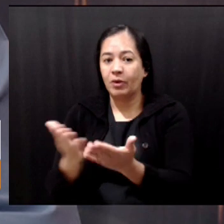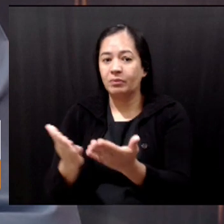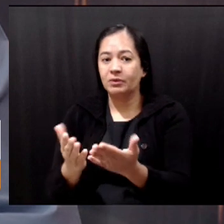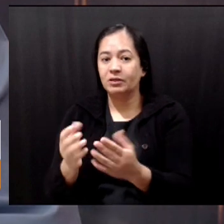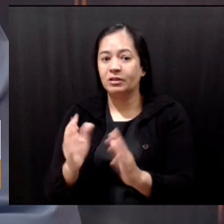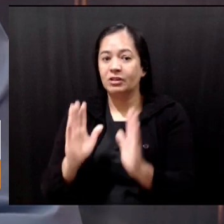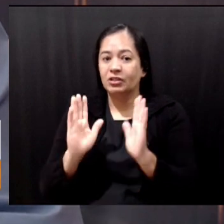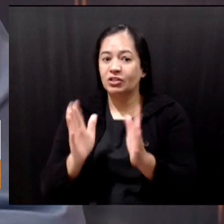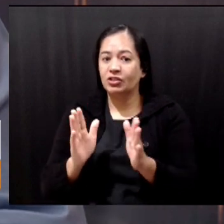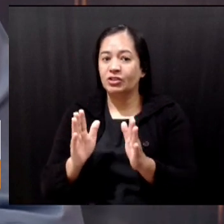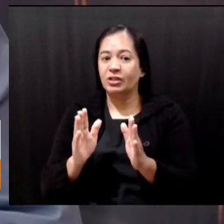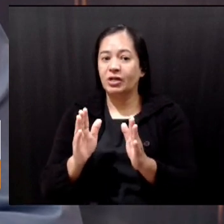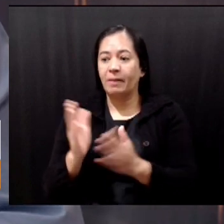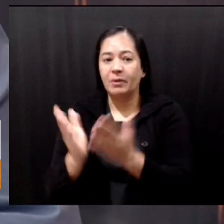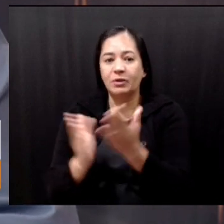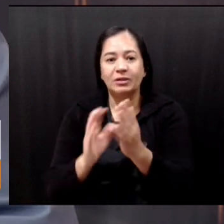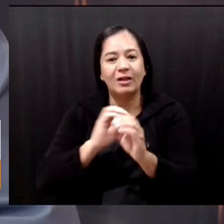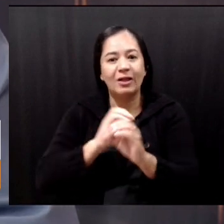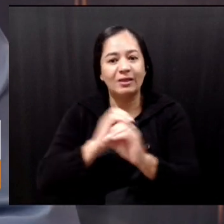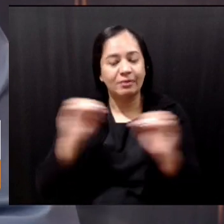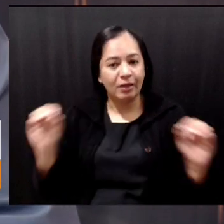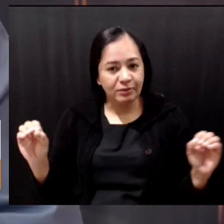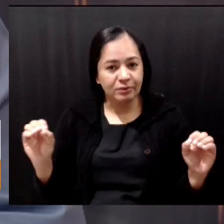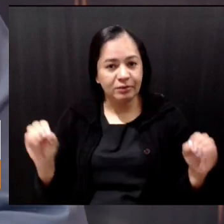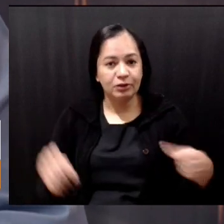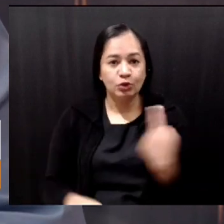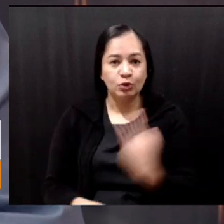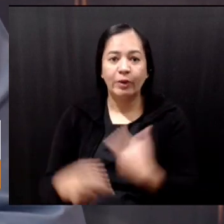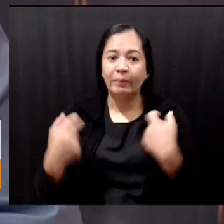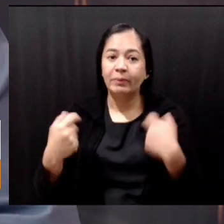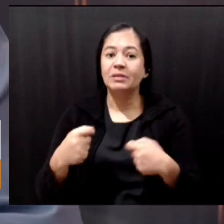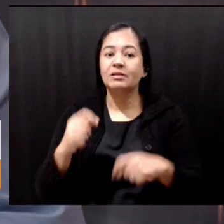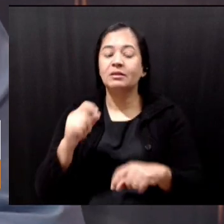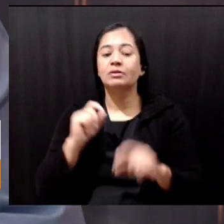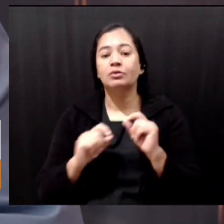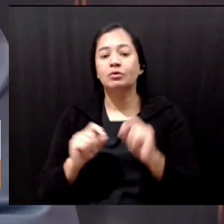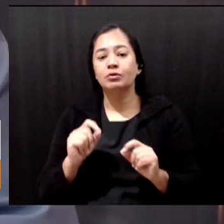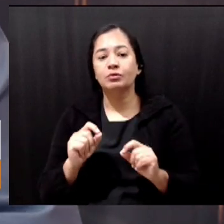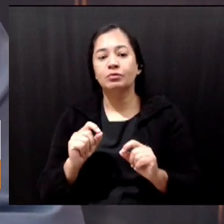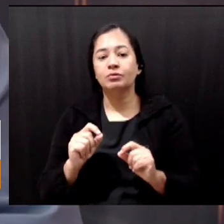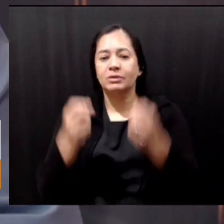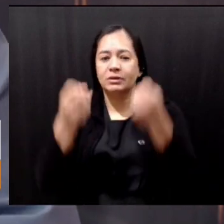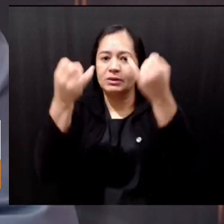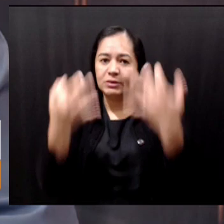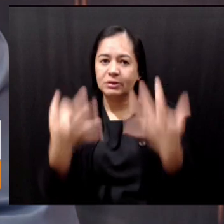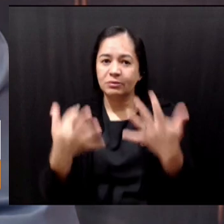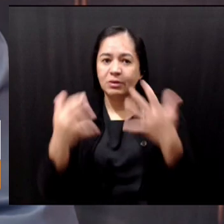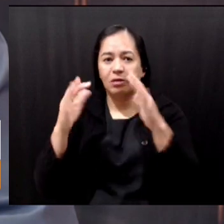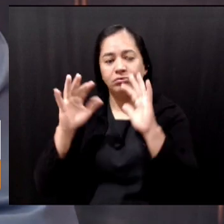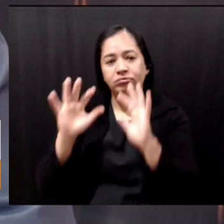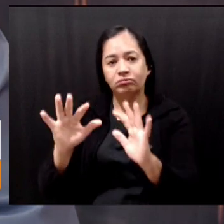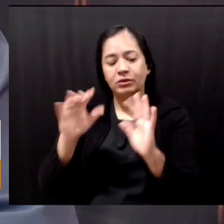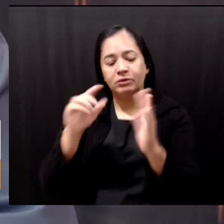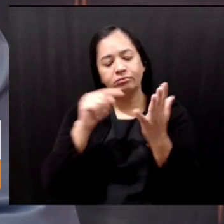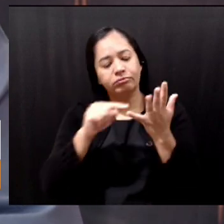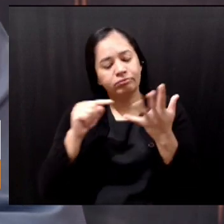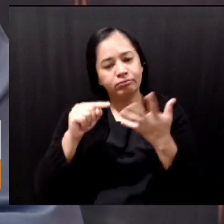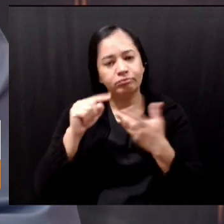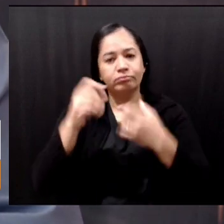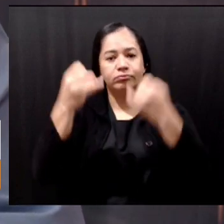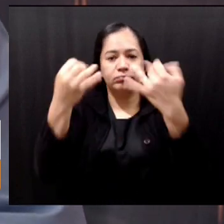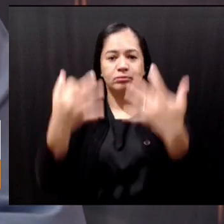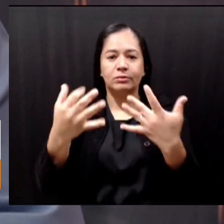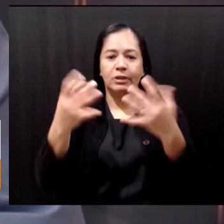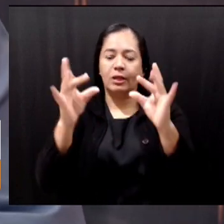manutenção, né. Então a gente precisa também, definir esses pontos, né. Então quando a gente fala, às vezes, de